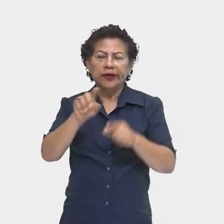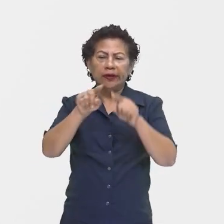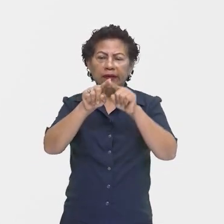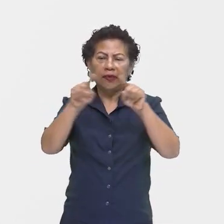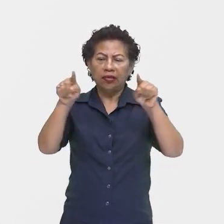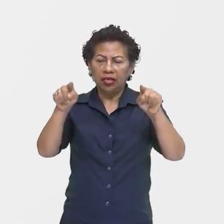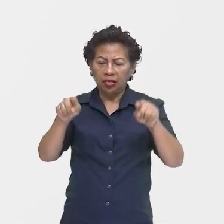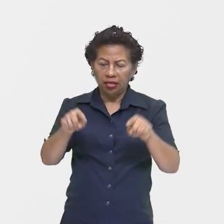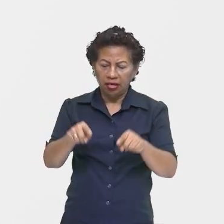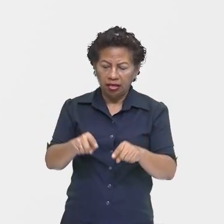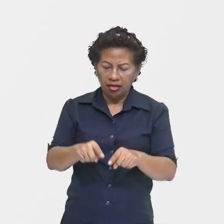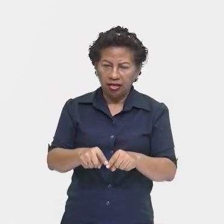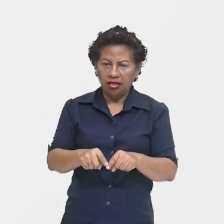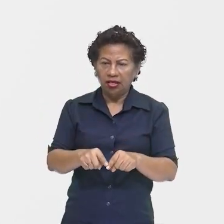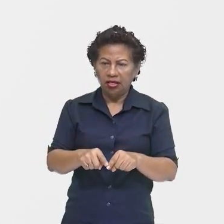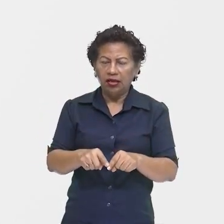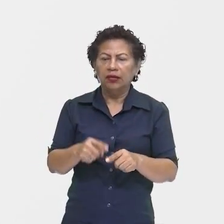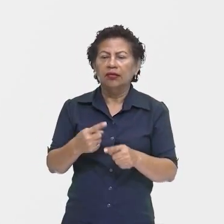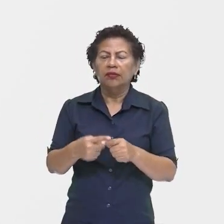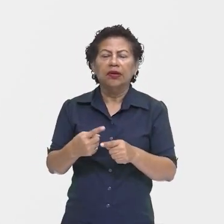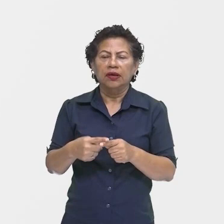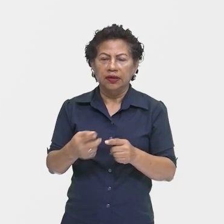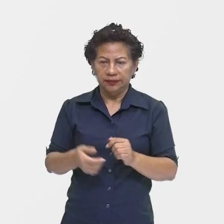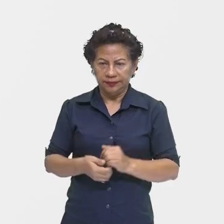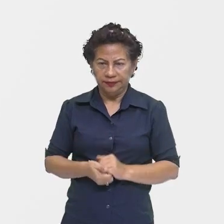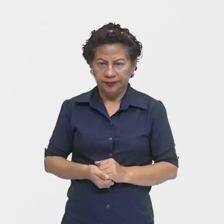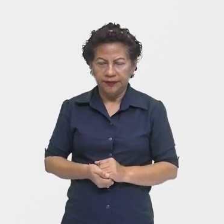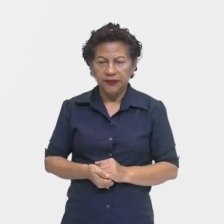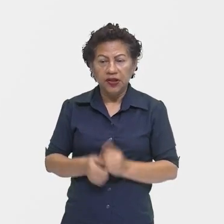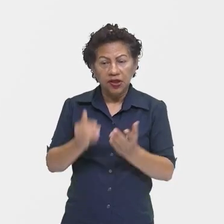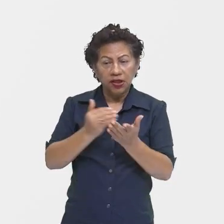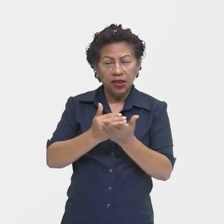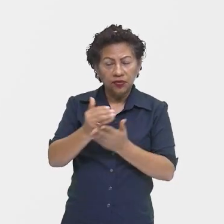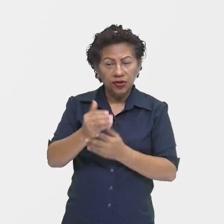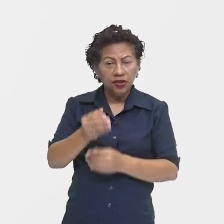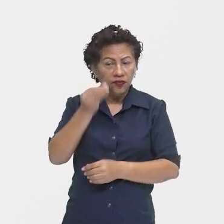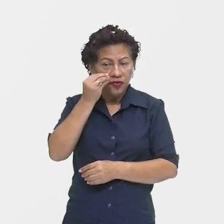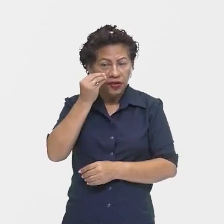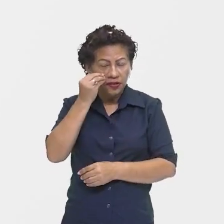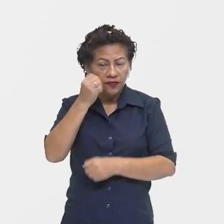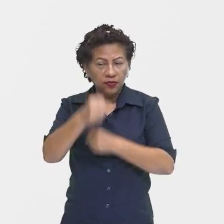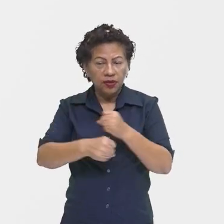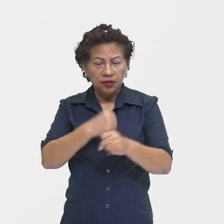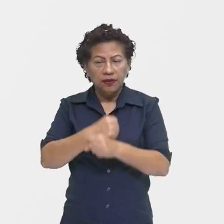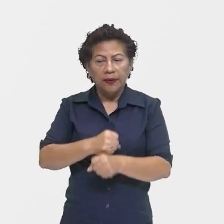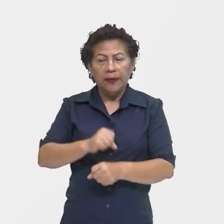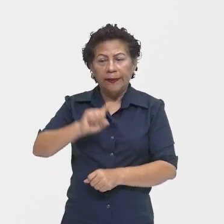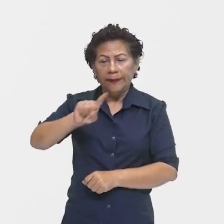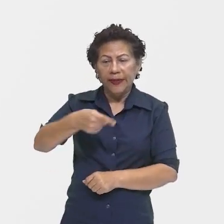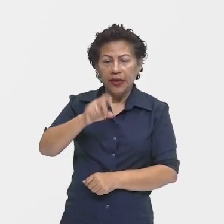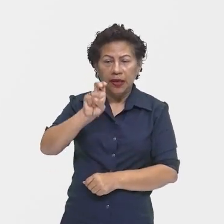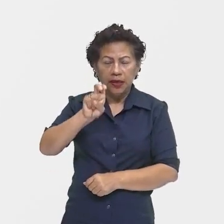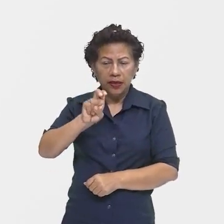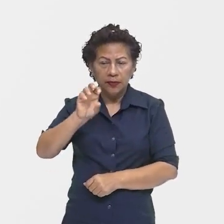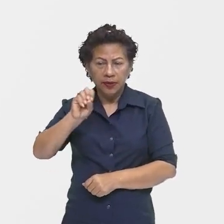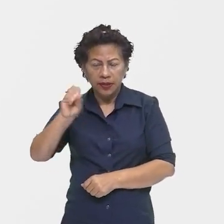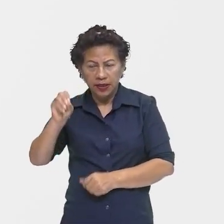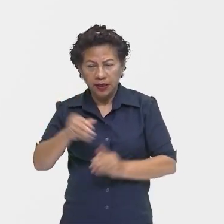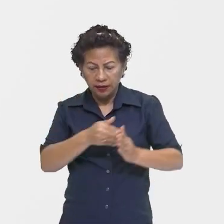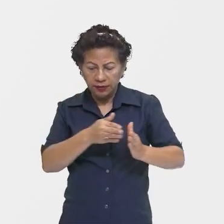diminuiu esse mapa aí até os dias atuais. Então aqui no início, olha, a gente tem 1500